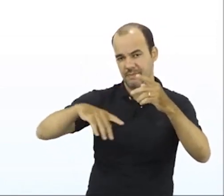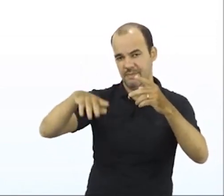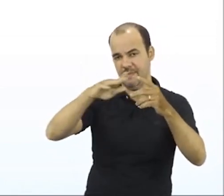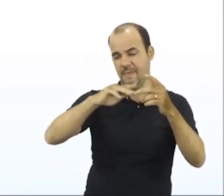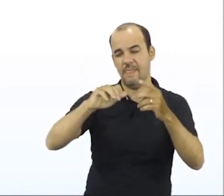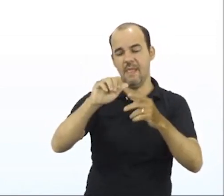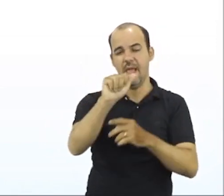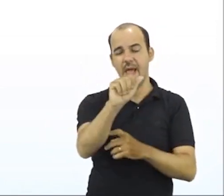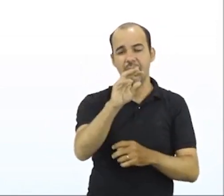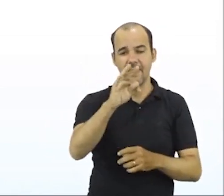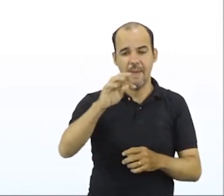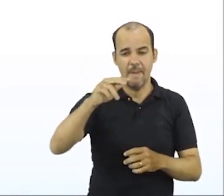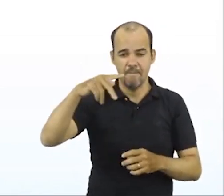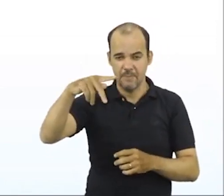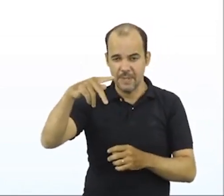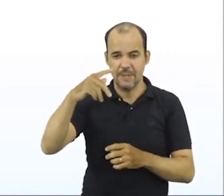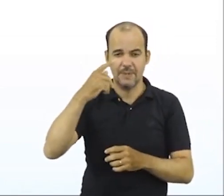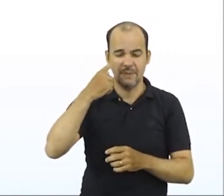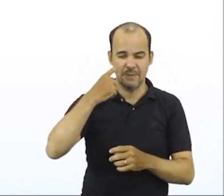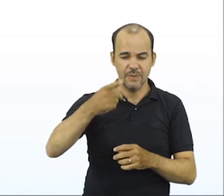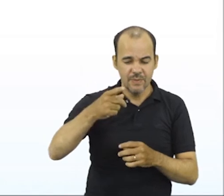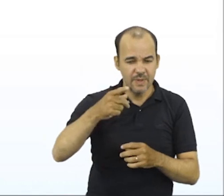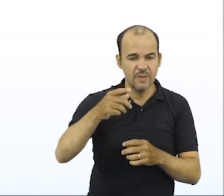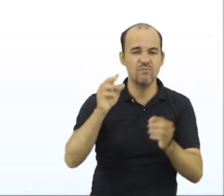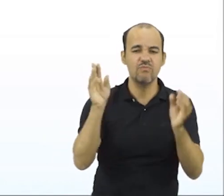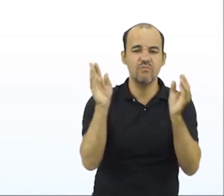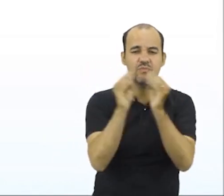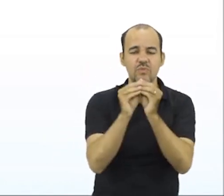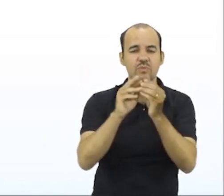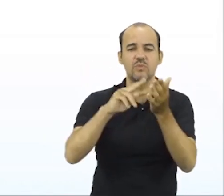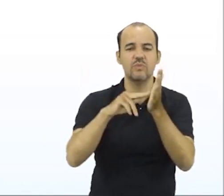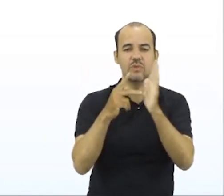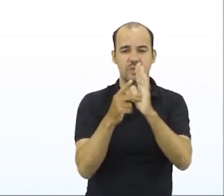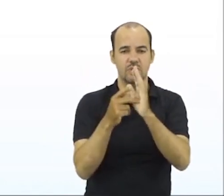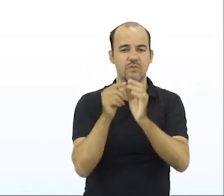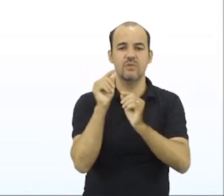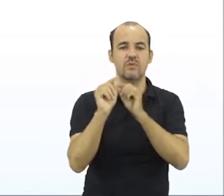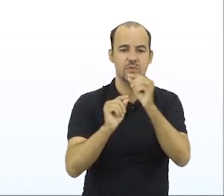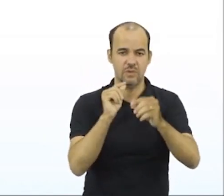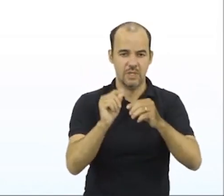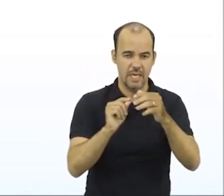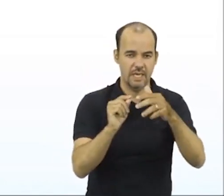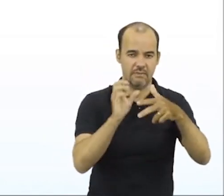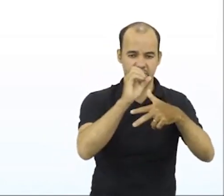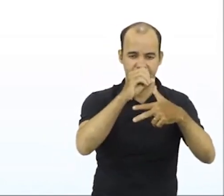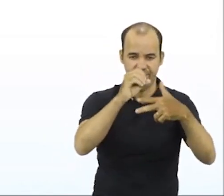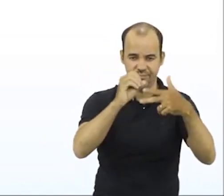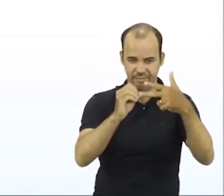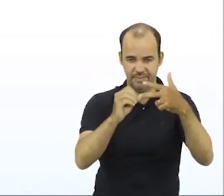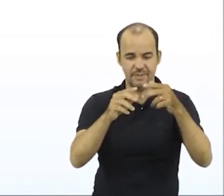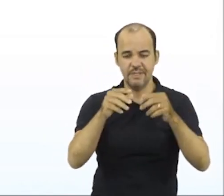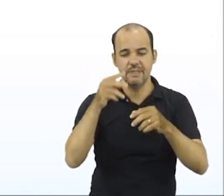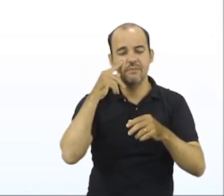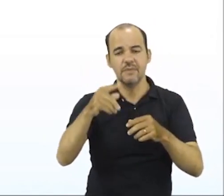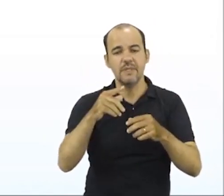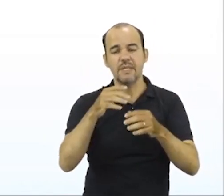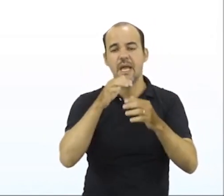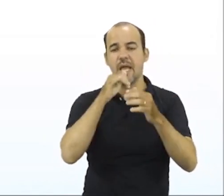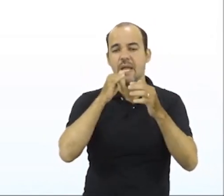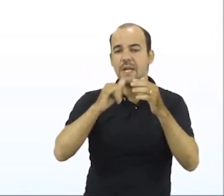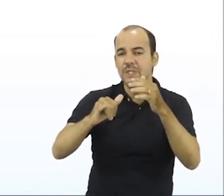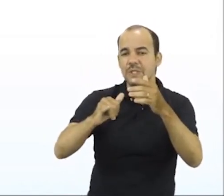toda vez que você pegar ATP no vestibular, toda vez que você pegar ATP no Enem, ATP significa